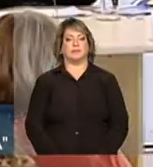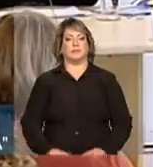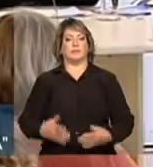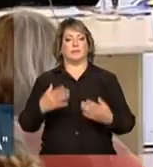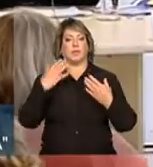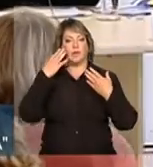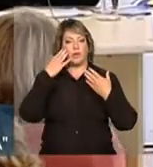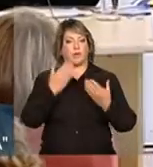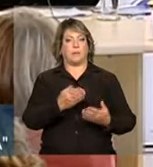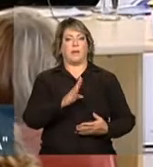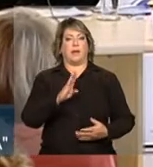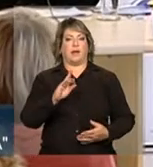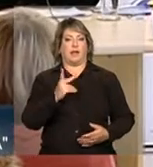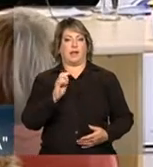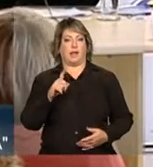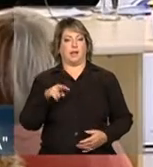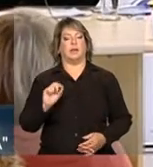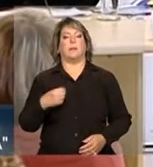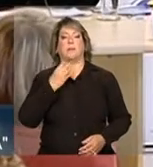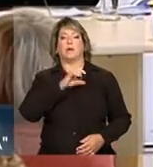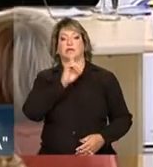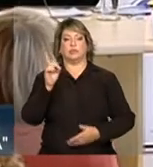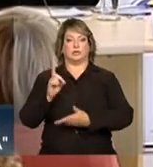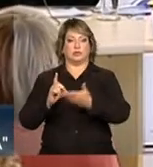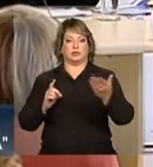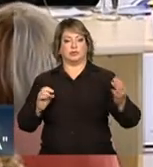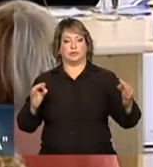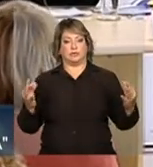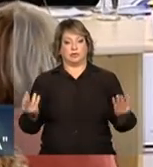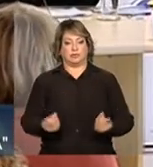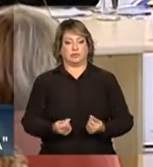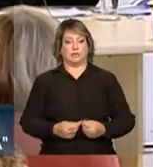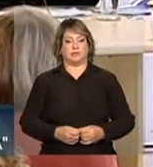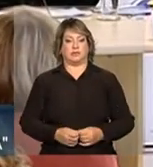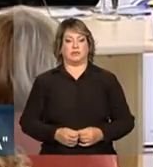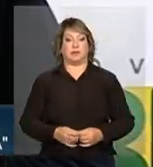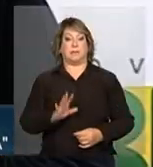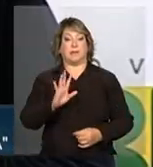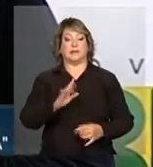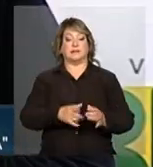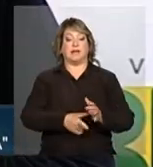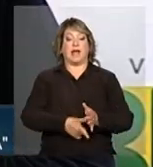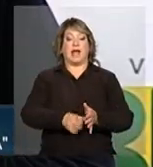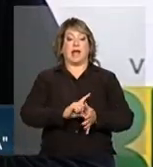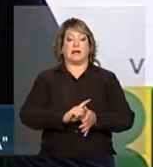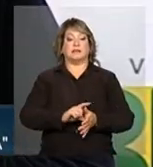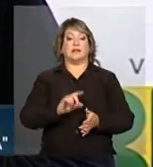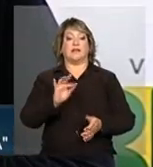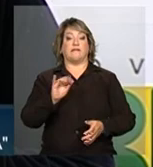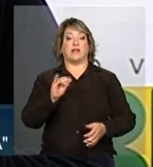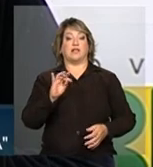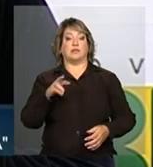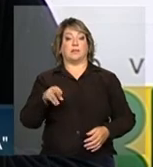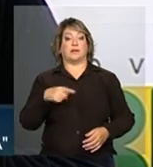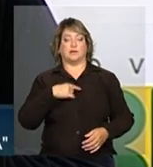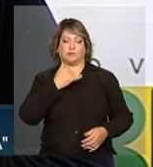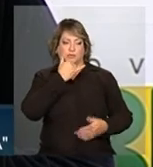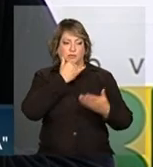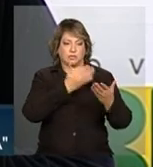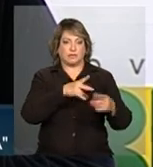Alô? Bom dia a todos. Cumprimento o evidente. Eu queria, antes da Fátima passar um papelzinho aqui,